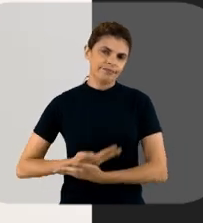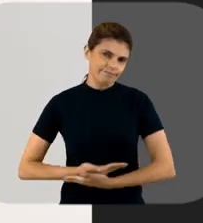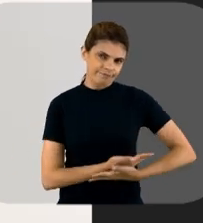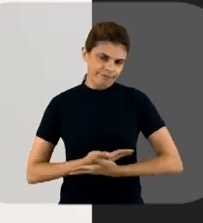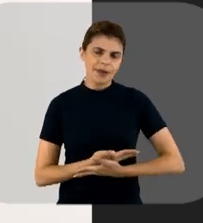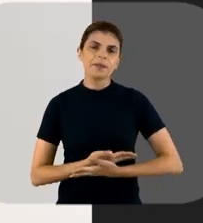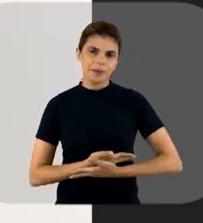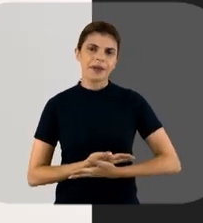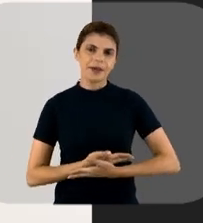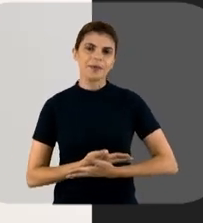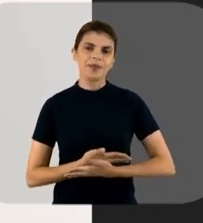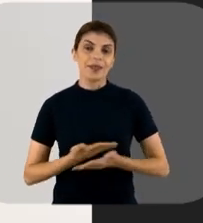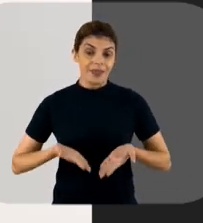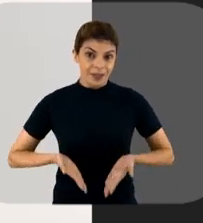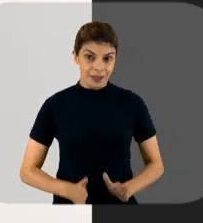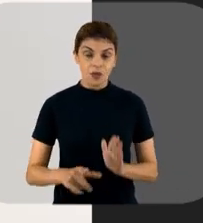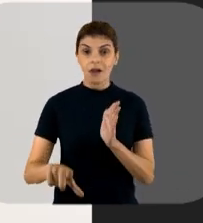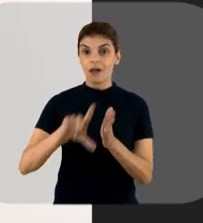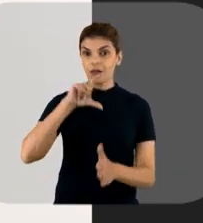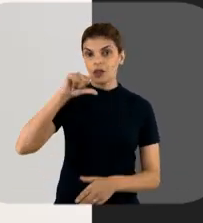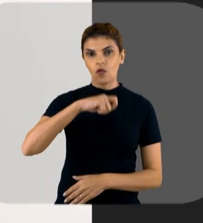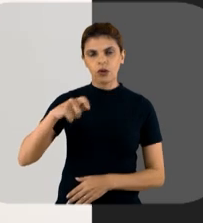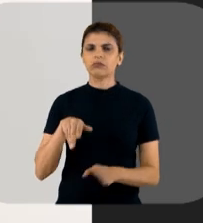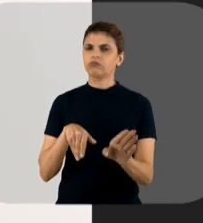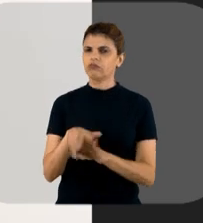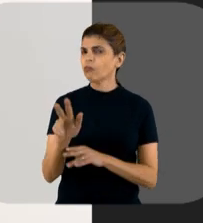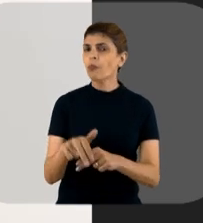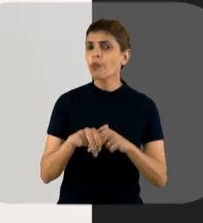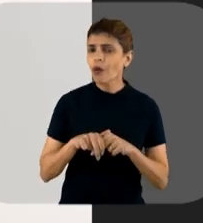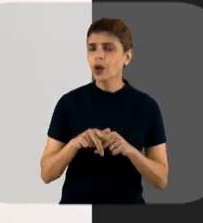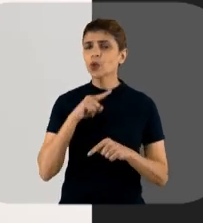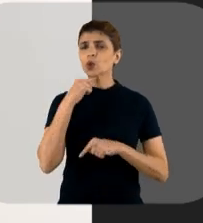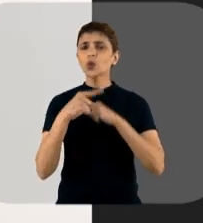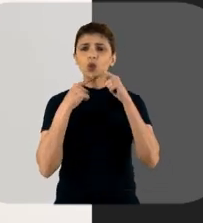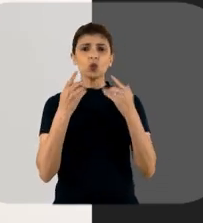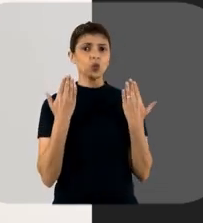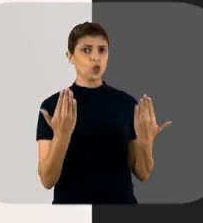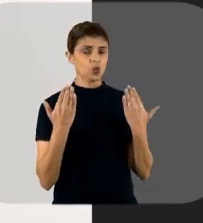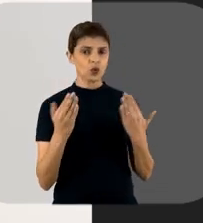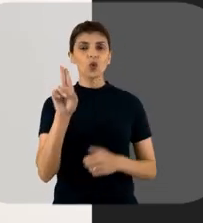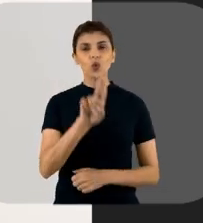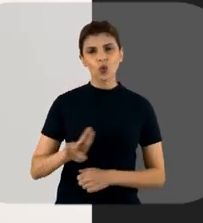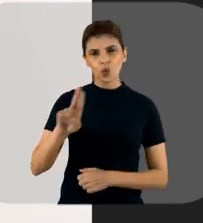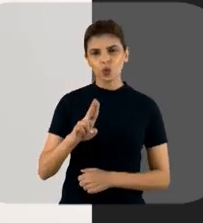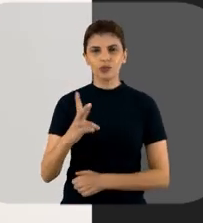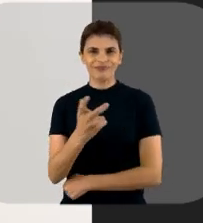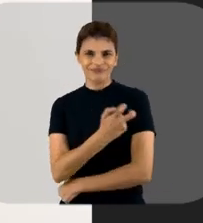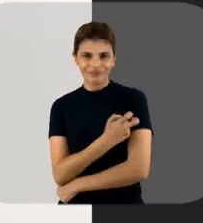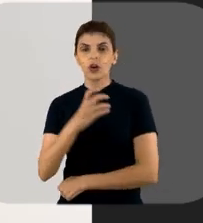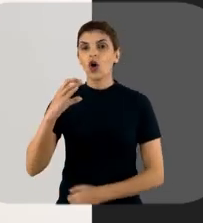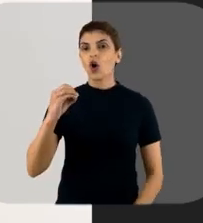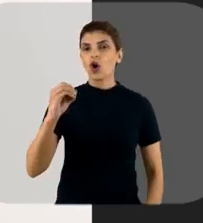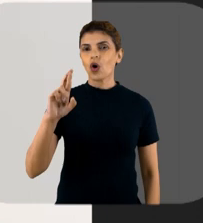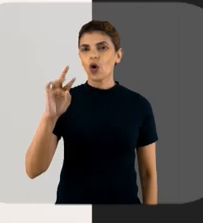neonatal em especial. Isso é uma recomendação muito por conta da dúvida do